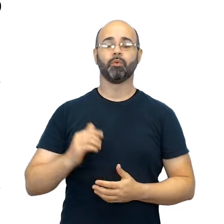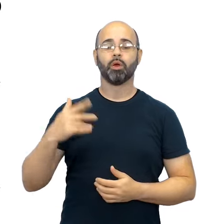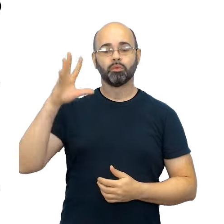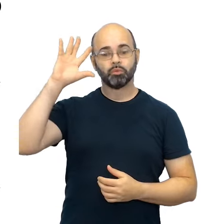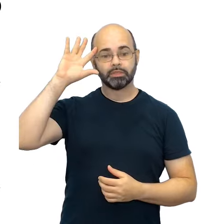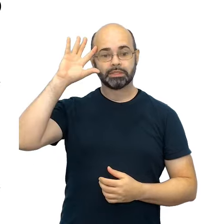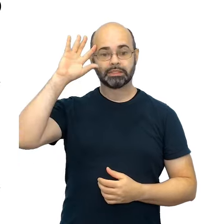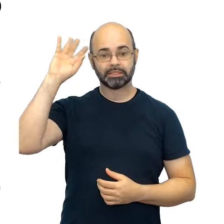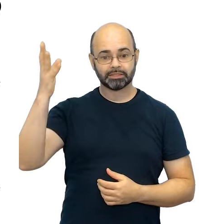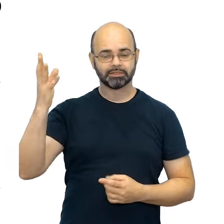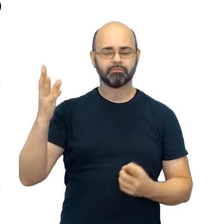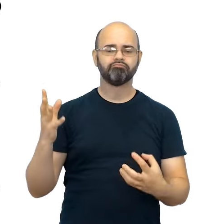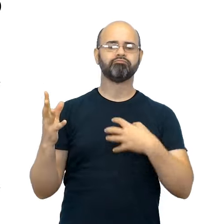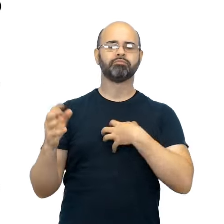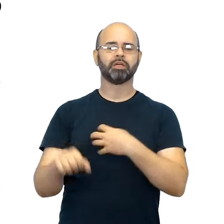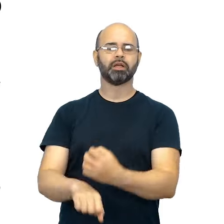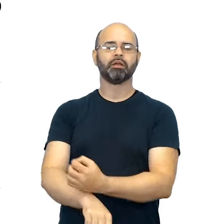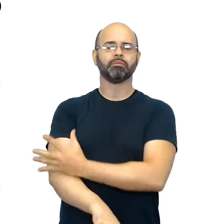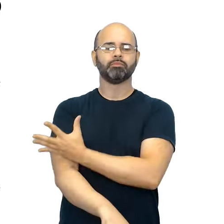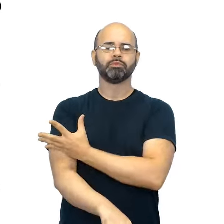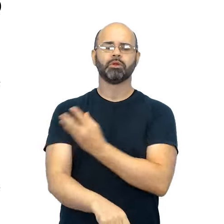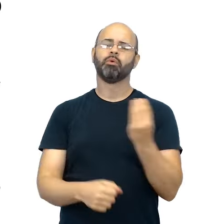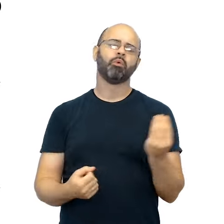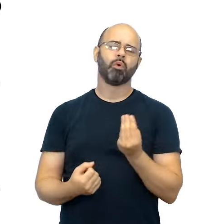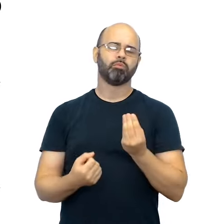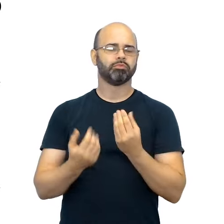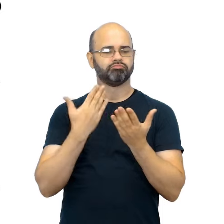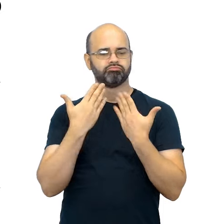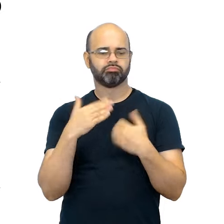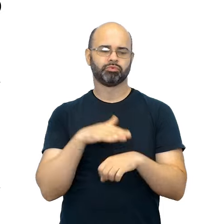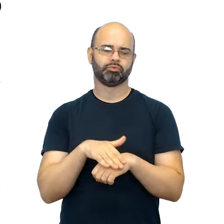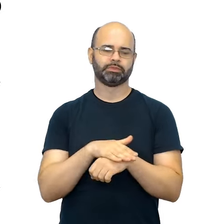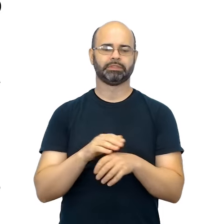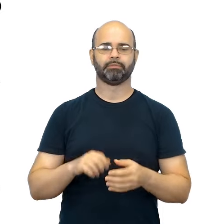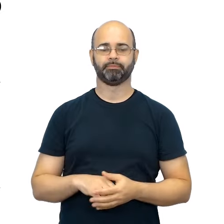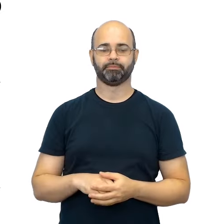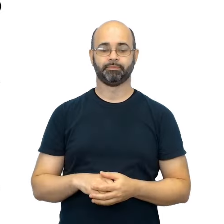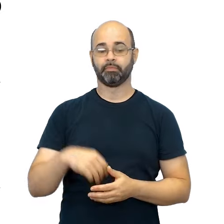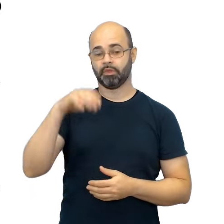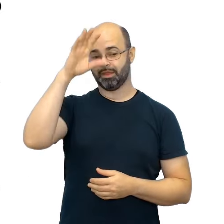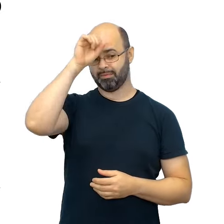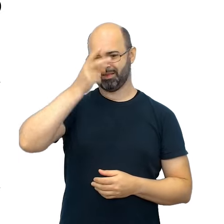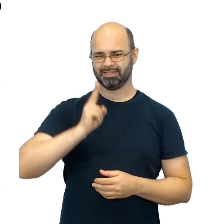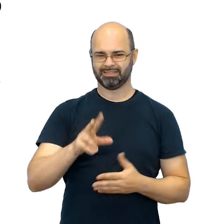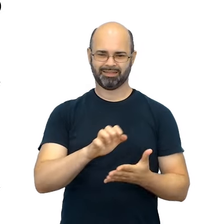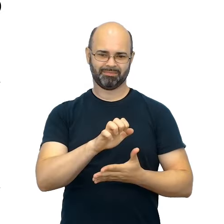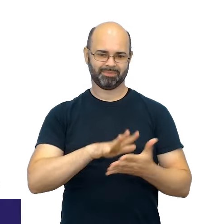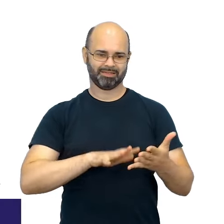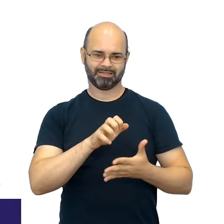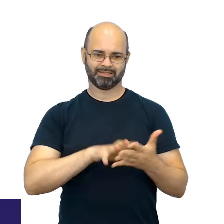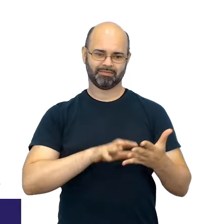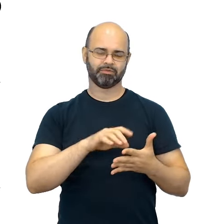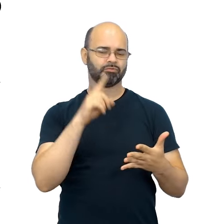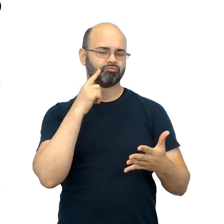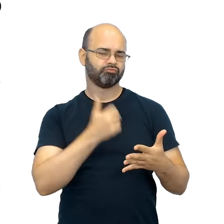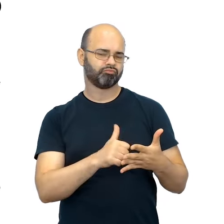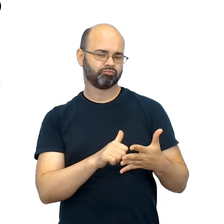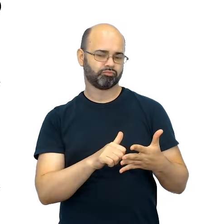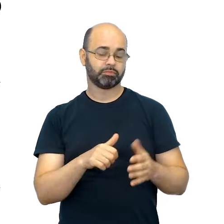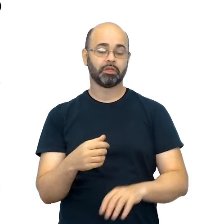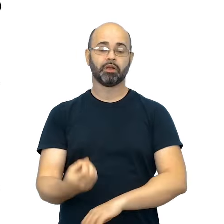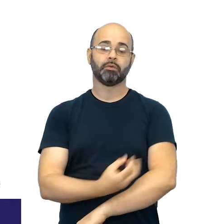decisão. Analisar as atividades do Aprender Sempre, identificando elementos relativos às